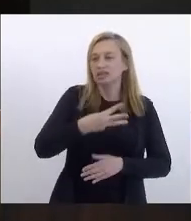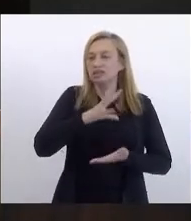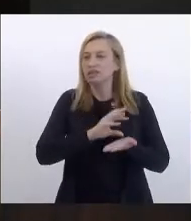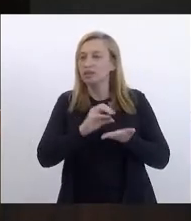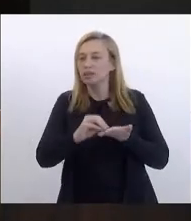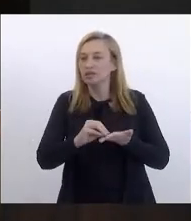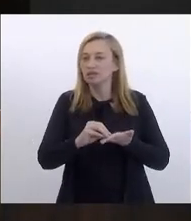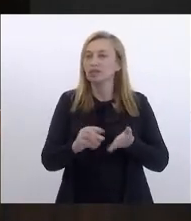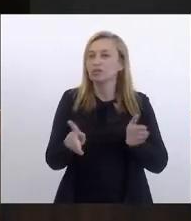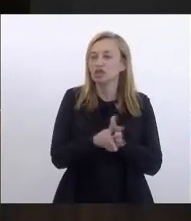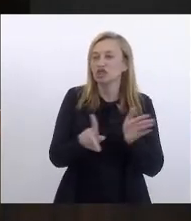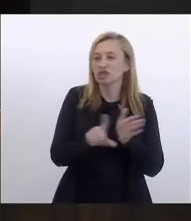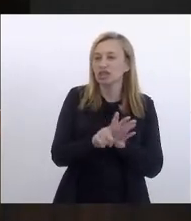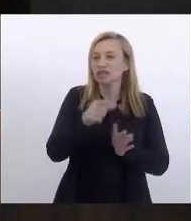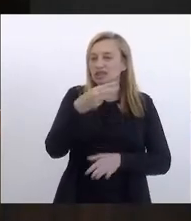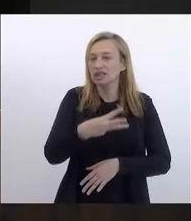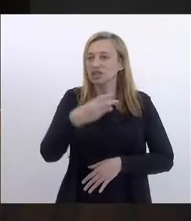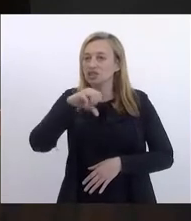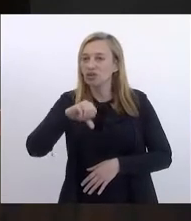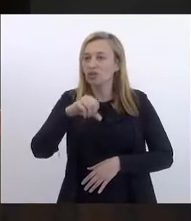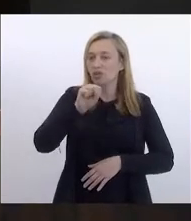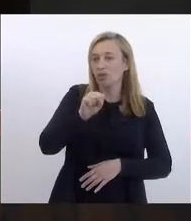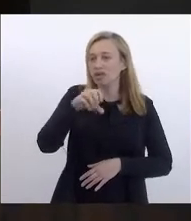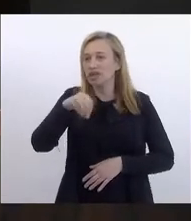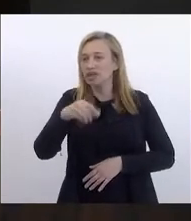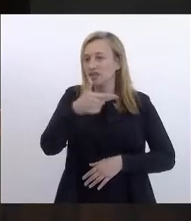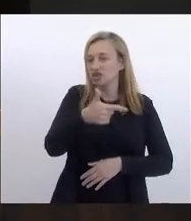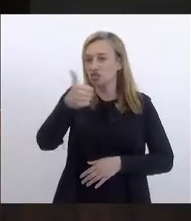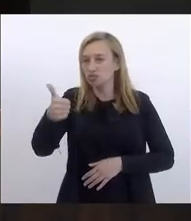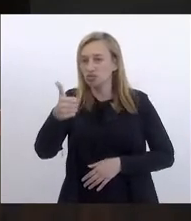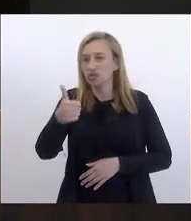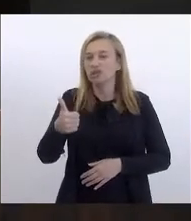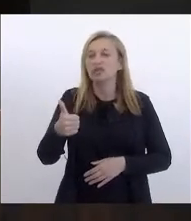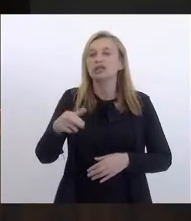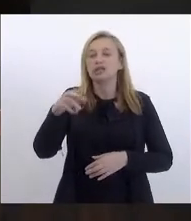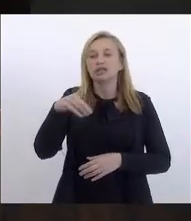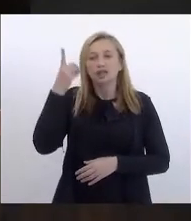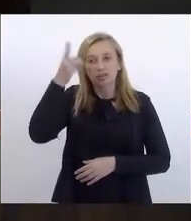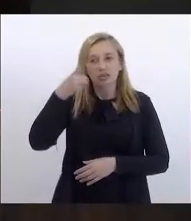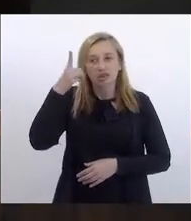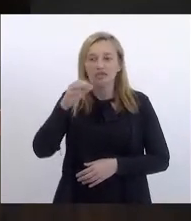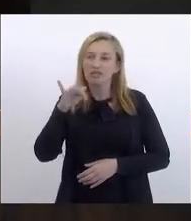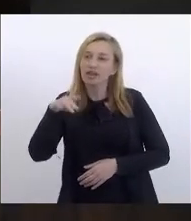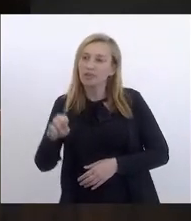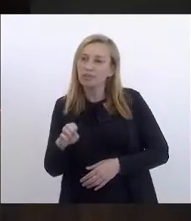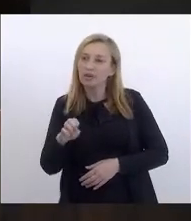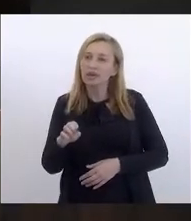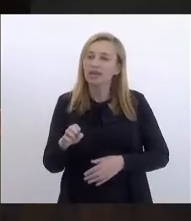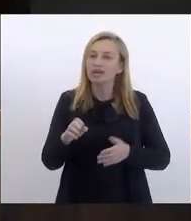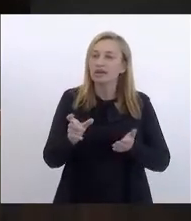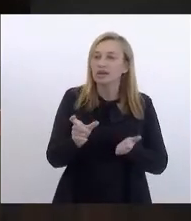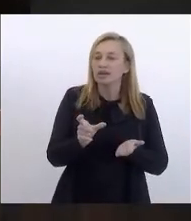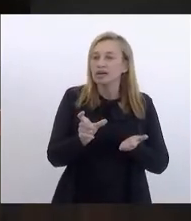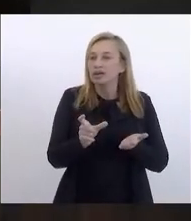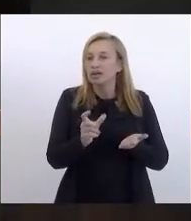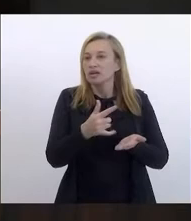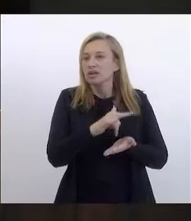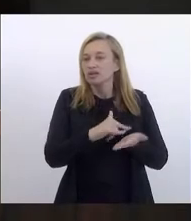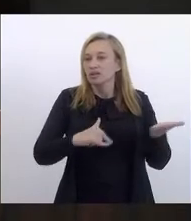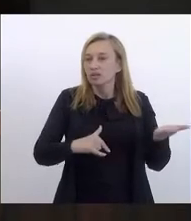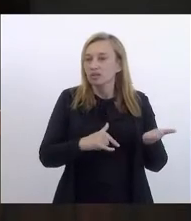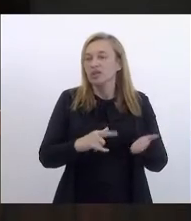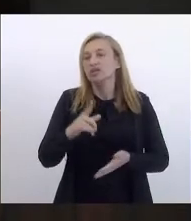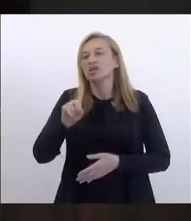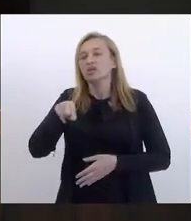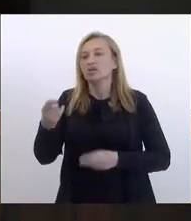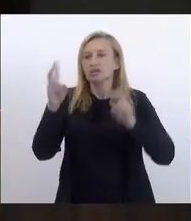pauta projeto de lei 3980 de 21 de autoria de deputado Felipe Peixoto que institui passaporte equestre da outras providências